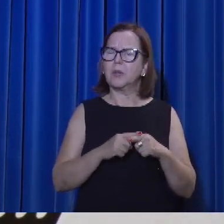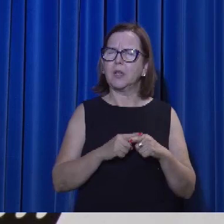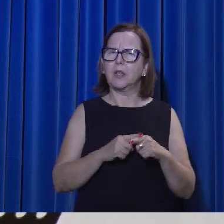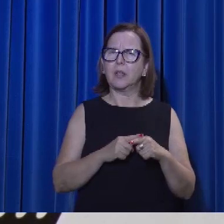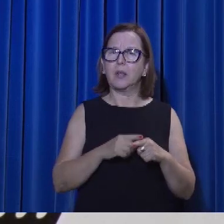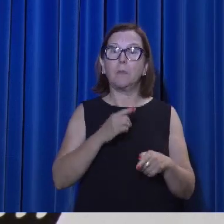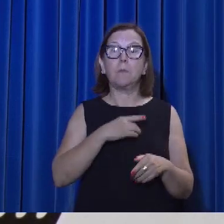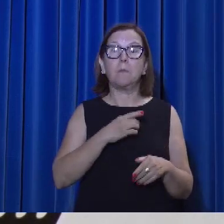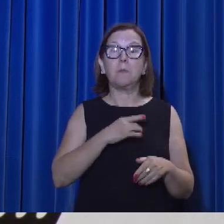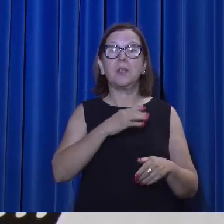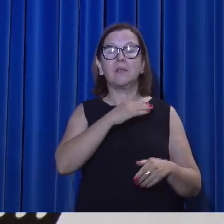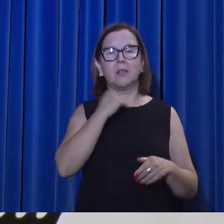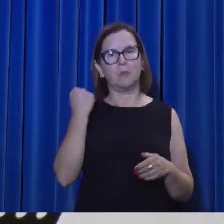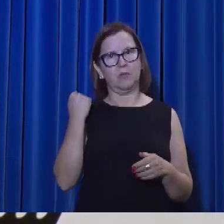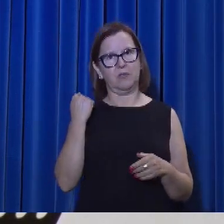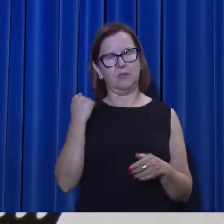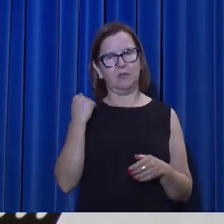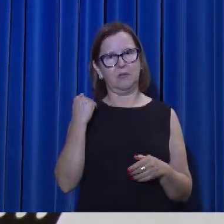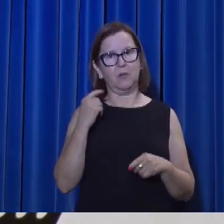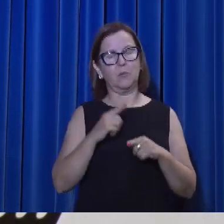acabou.